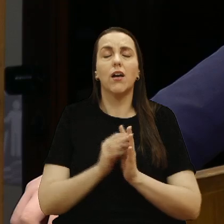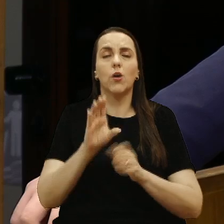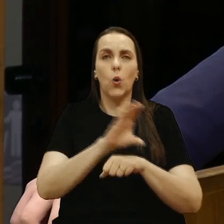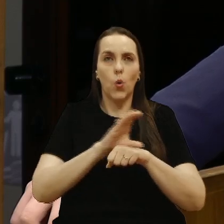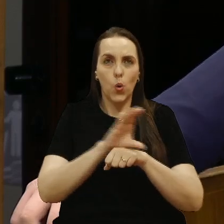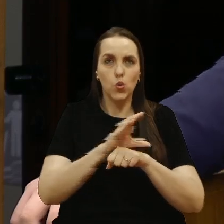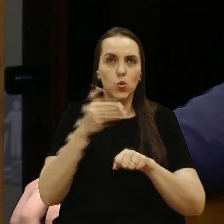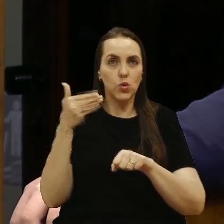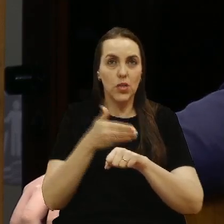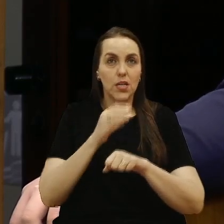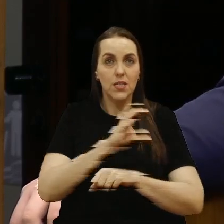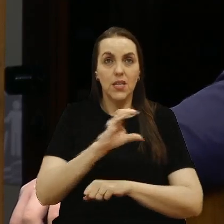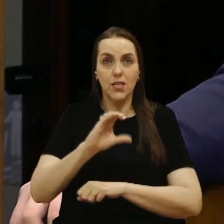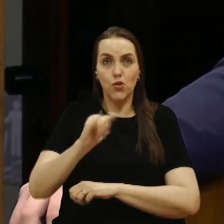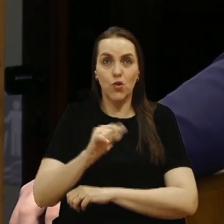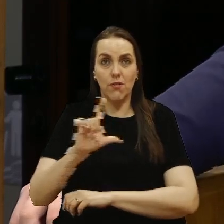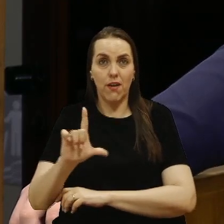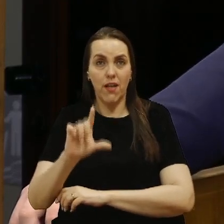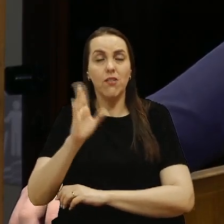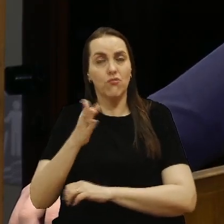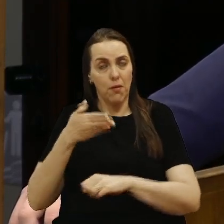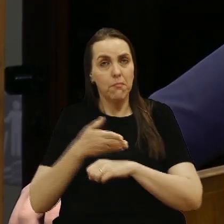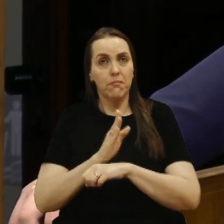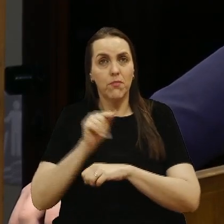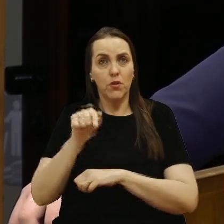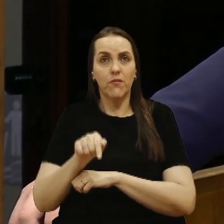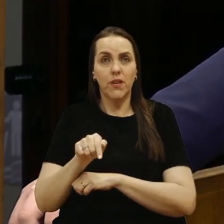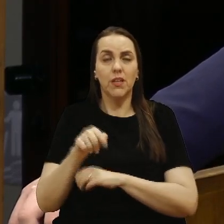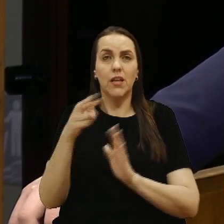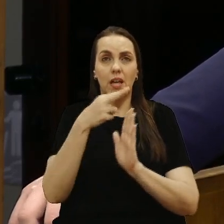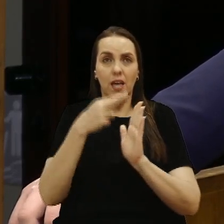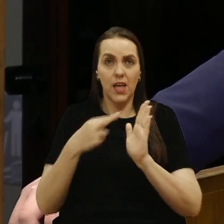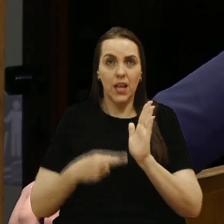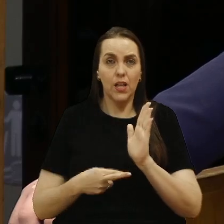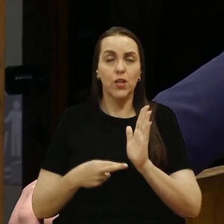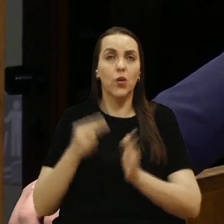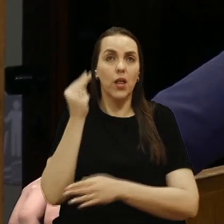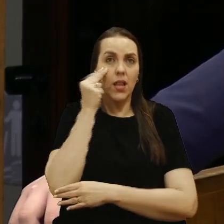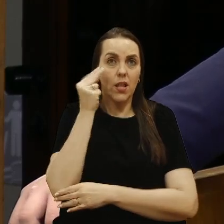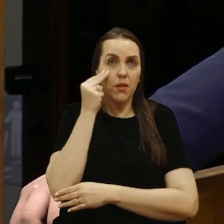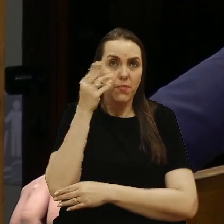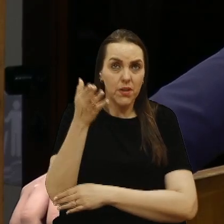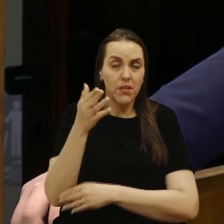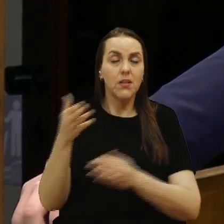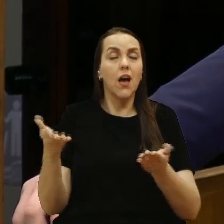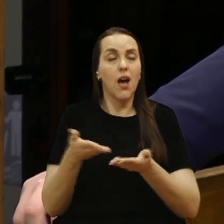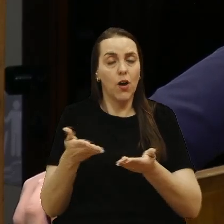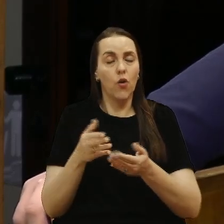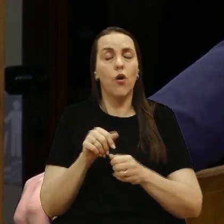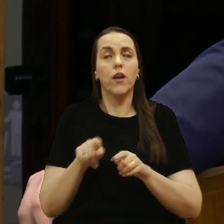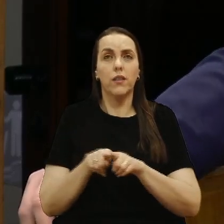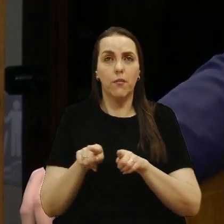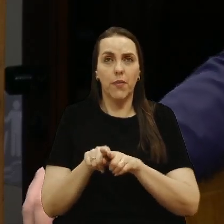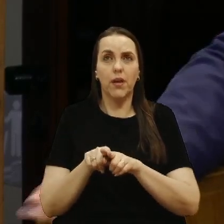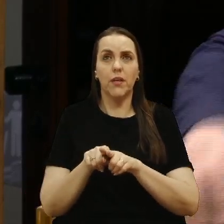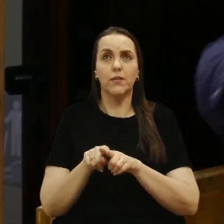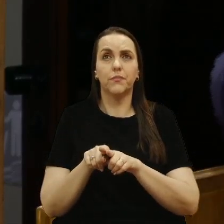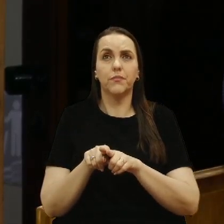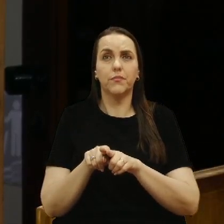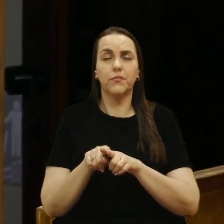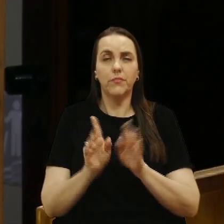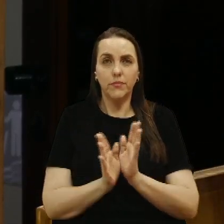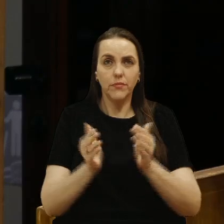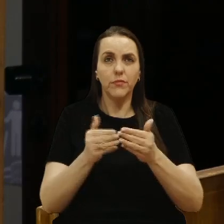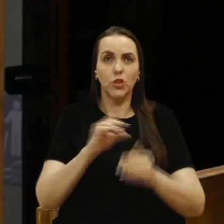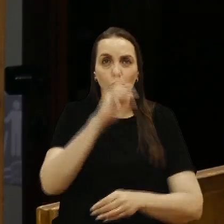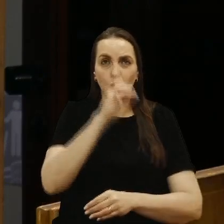lá pela CCJL, foi dado parecer pelo relator, o vereador Cláudio Libardi. Agora este parecer está na Comissão dos Direitos Humanos desta casa, aguardando